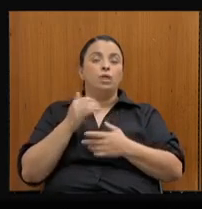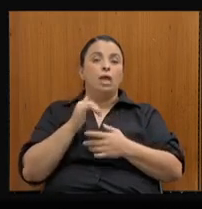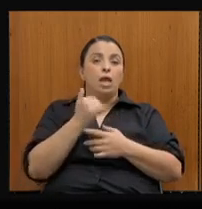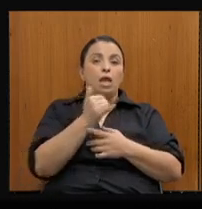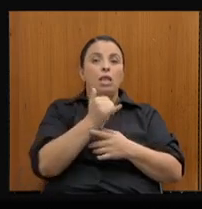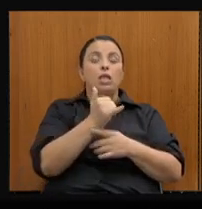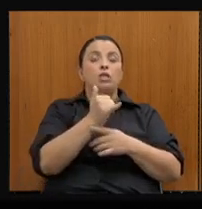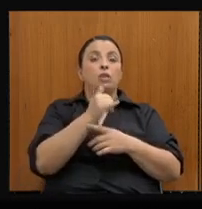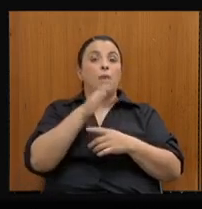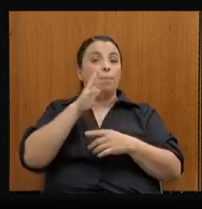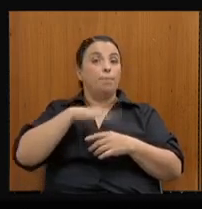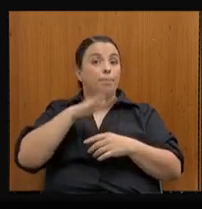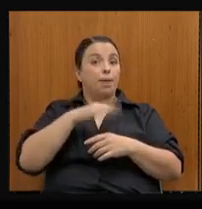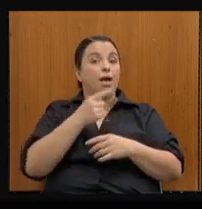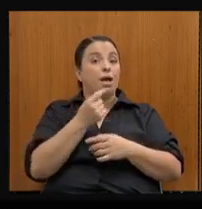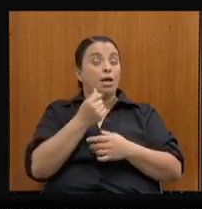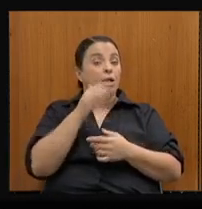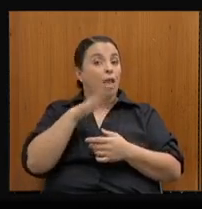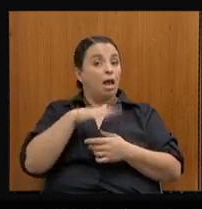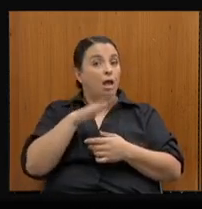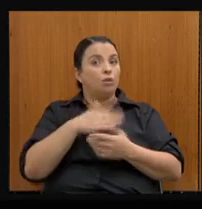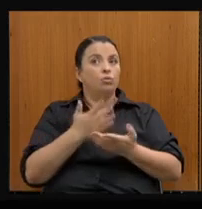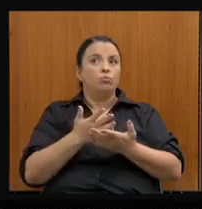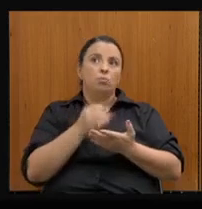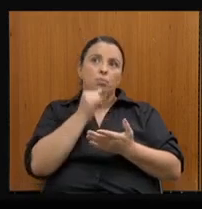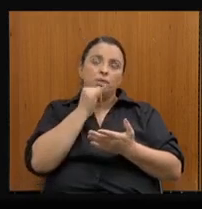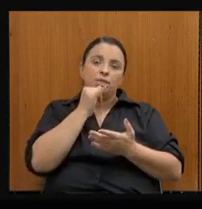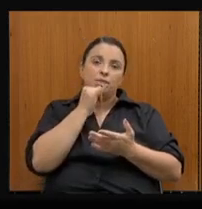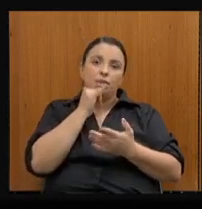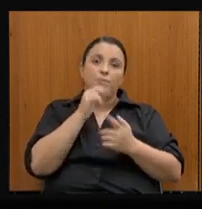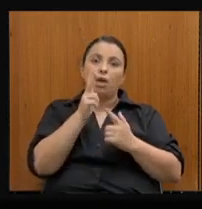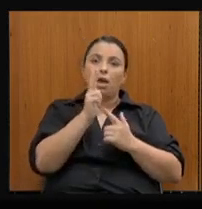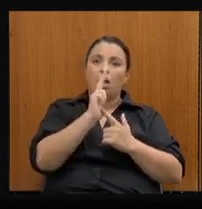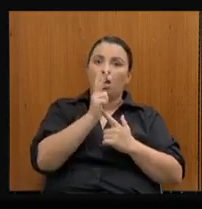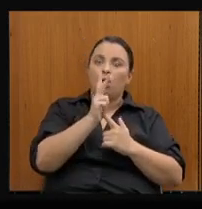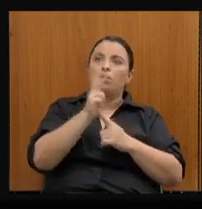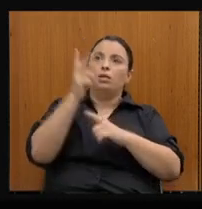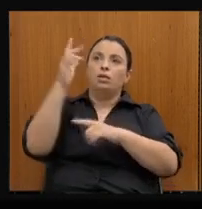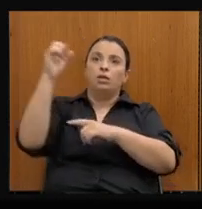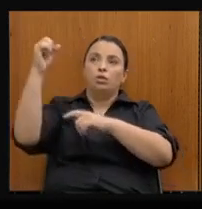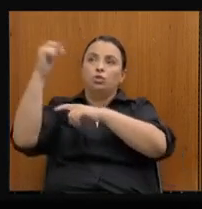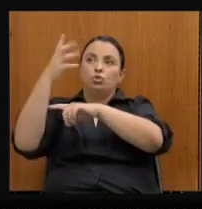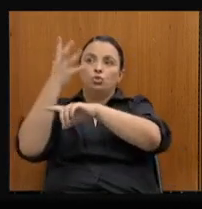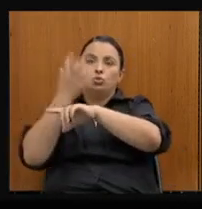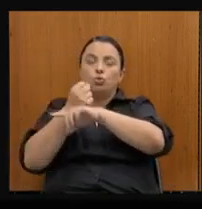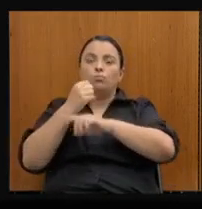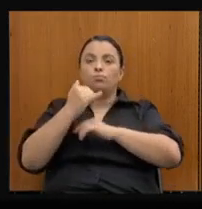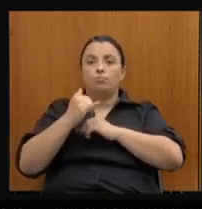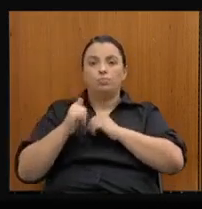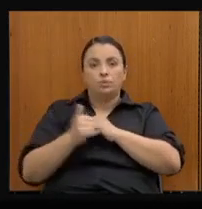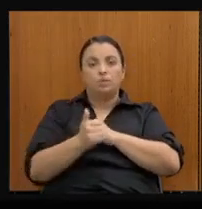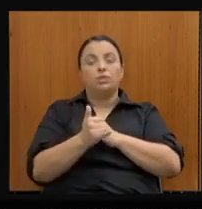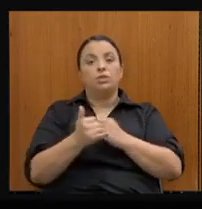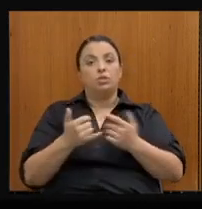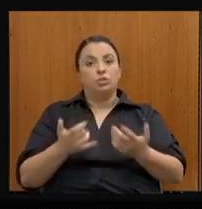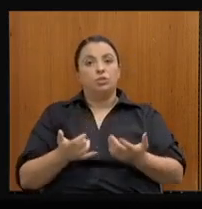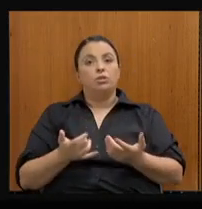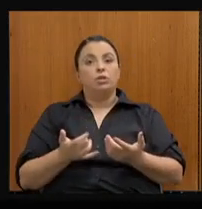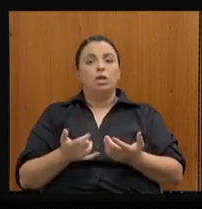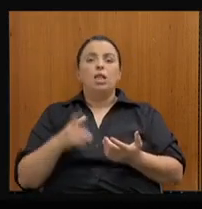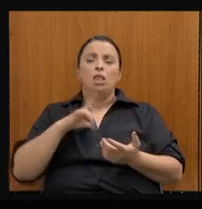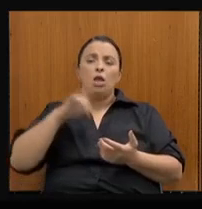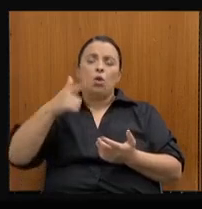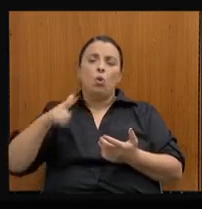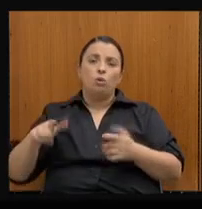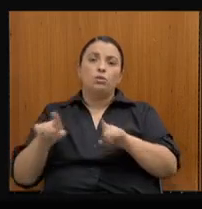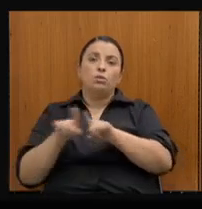solar eólica tem mais sem deixar acende merecimento algum das outras fontes ficou lá fora né Por